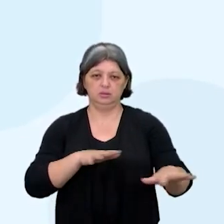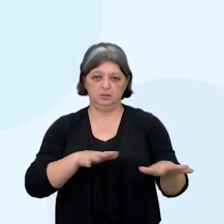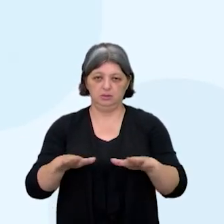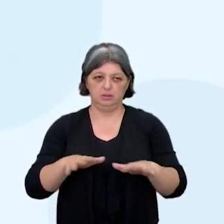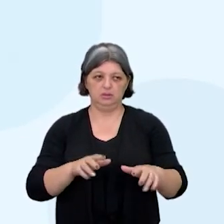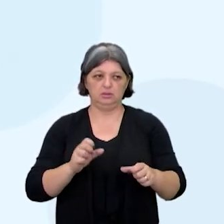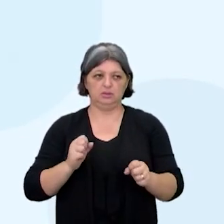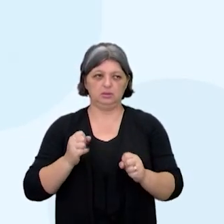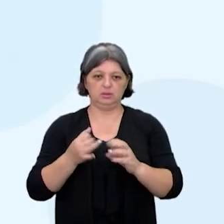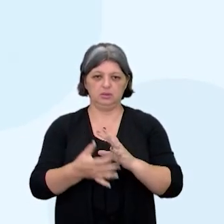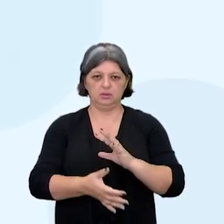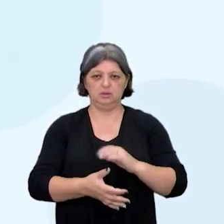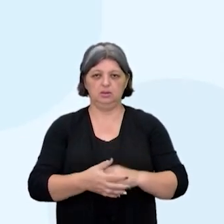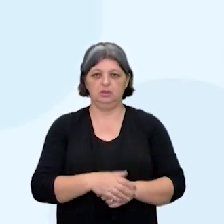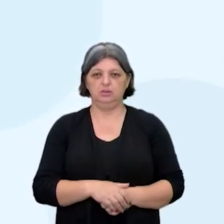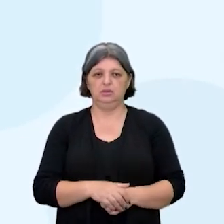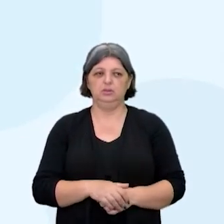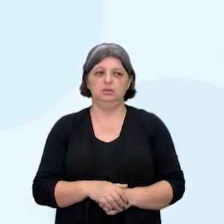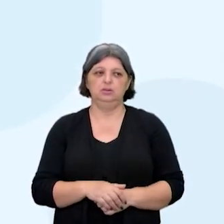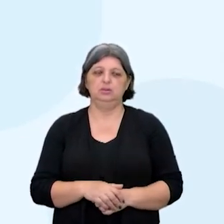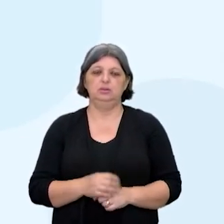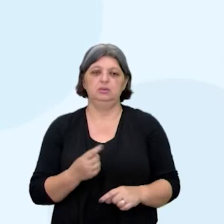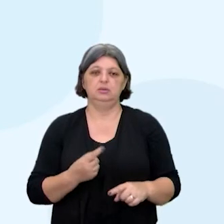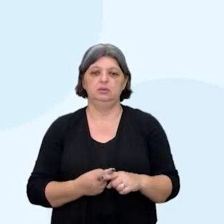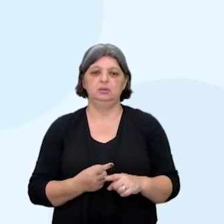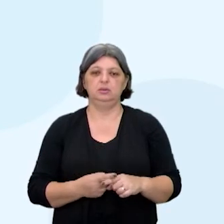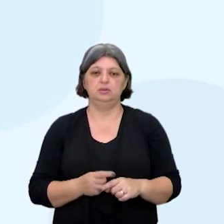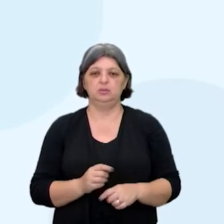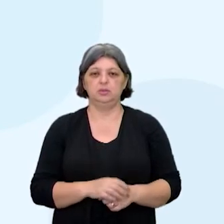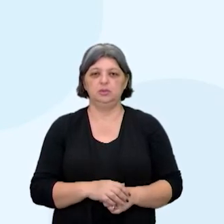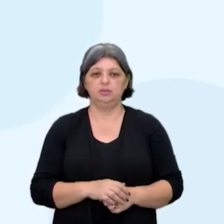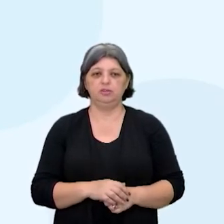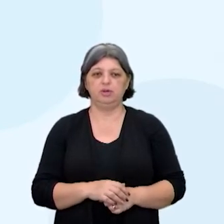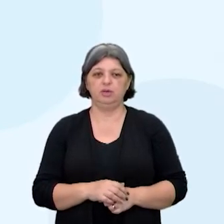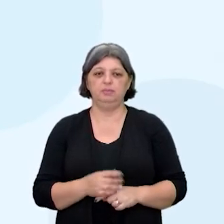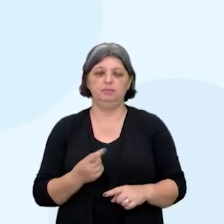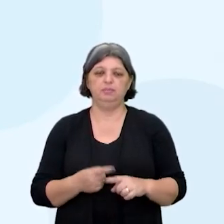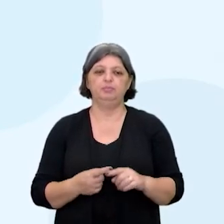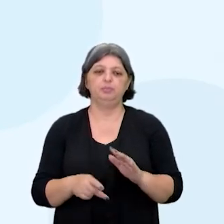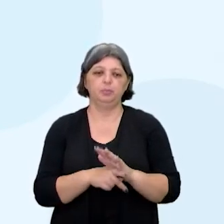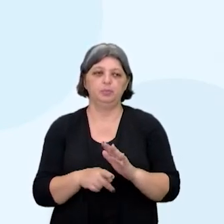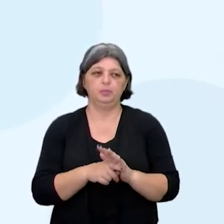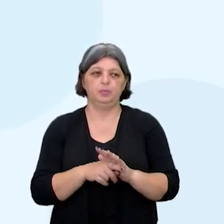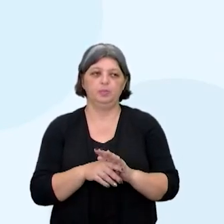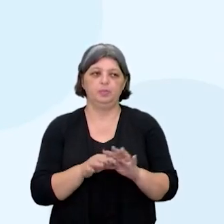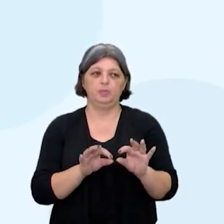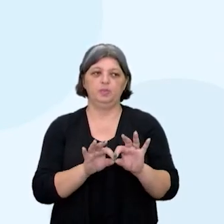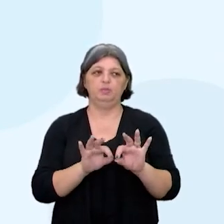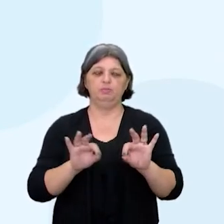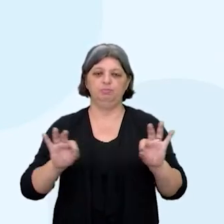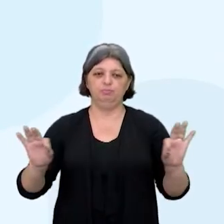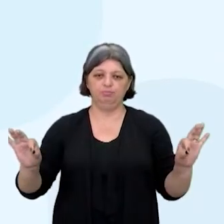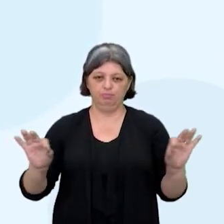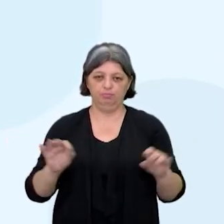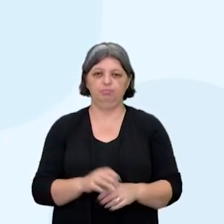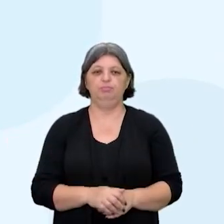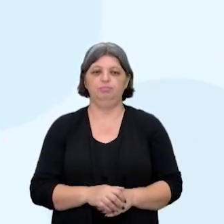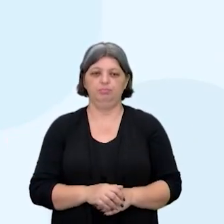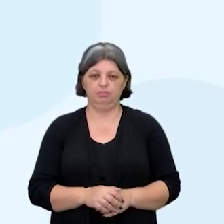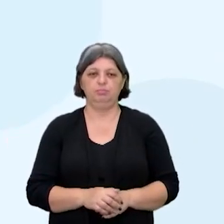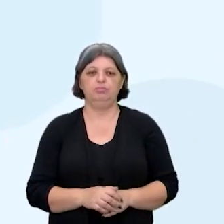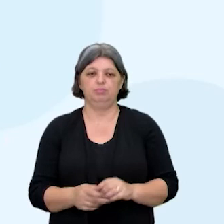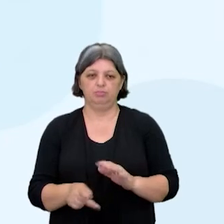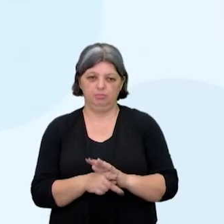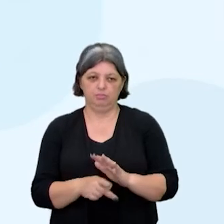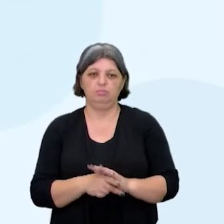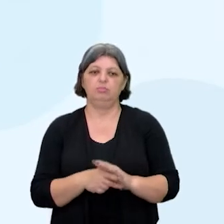aos movimentos. O peso, ele ajuda o dançarino a ser vertical, estável e seguro. Os pesos